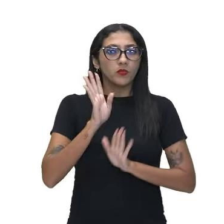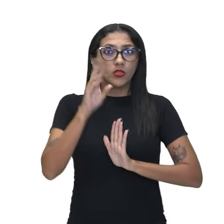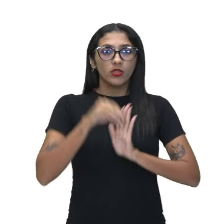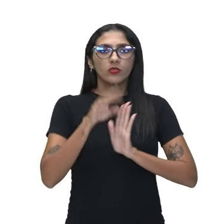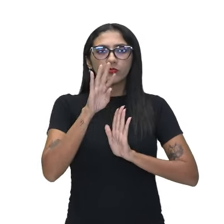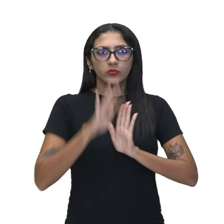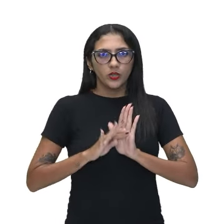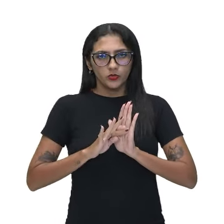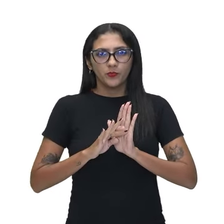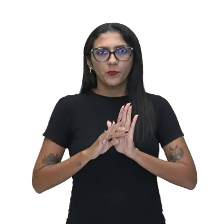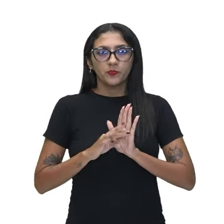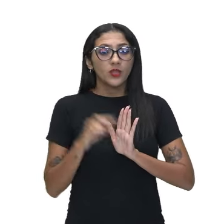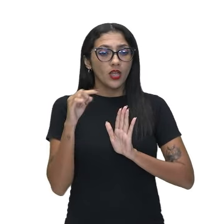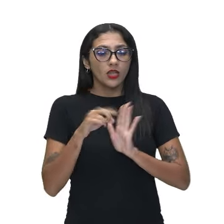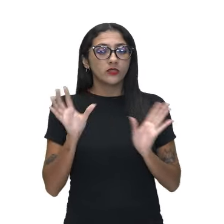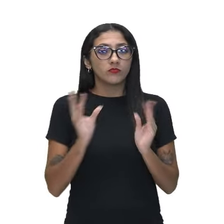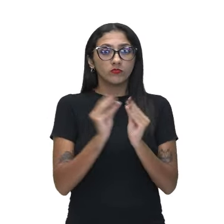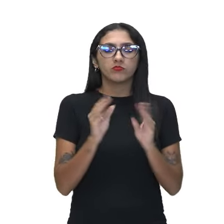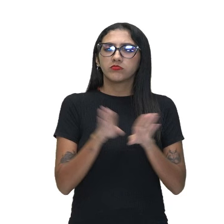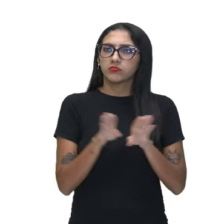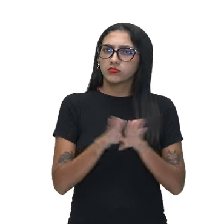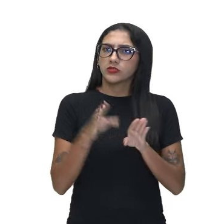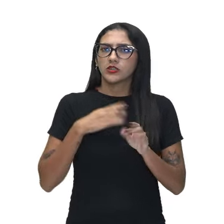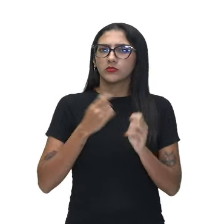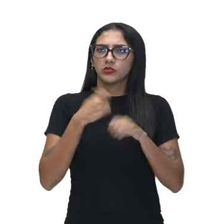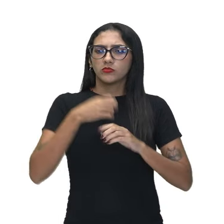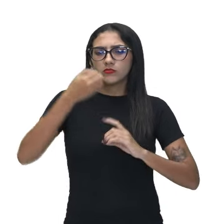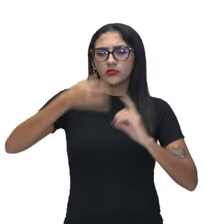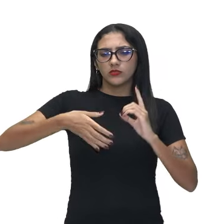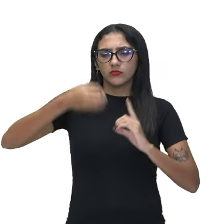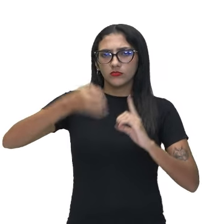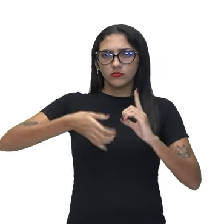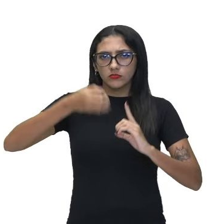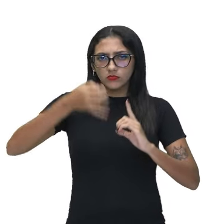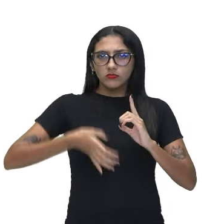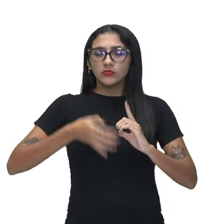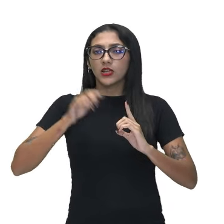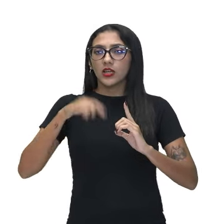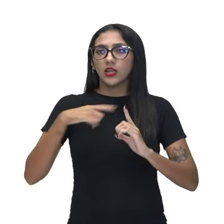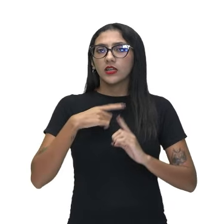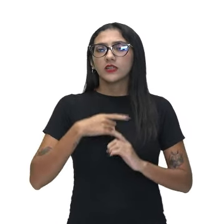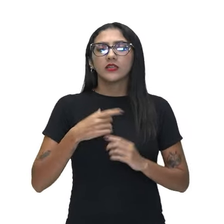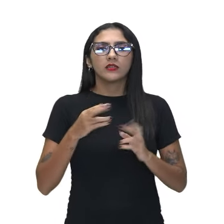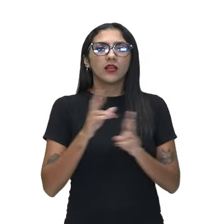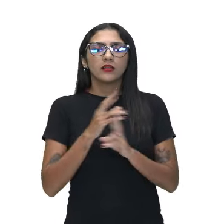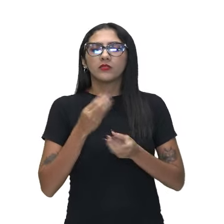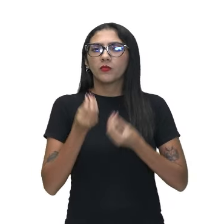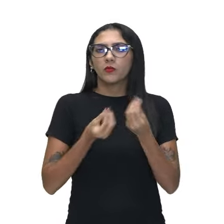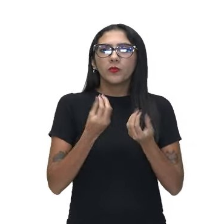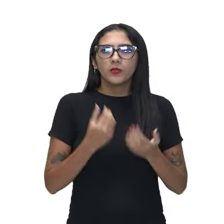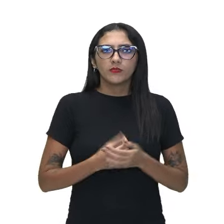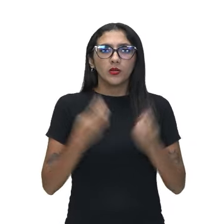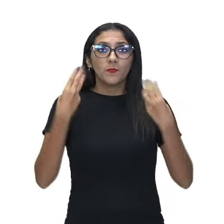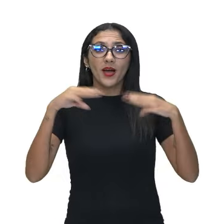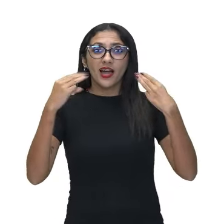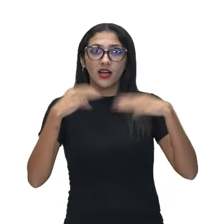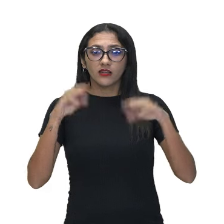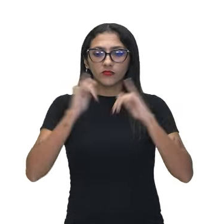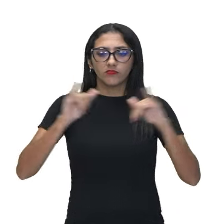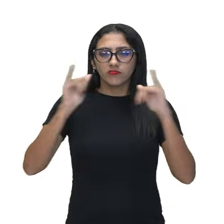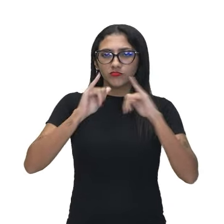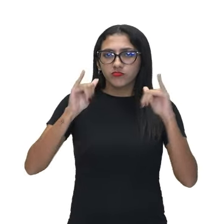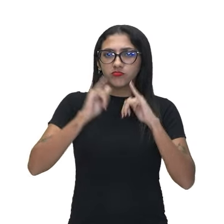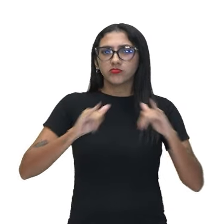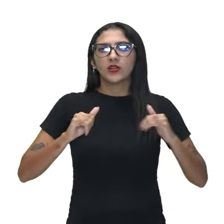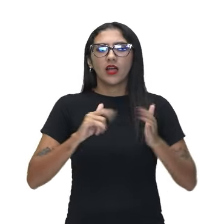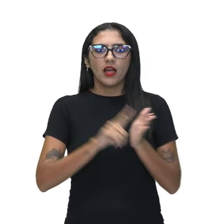resumo é também chamado de descritivo. É adequado ao conteúdo de folhetos de propaganda, catálogos de